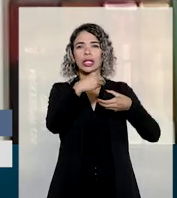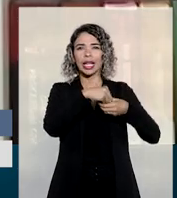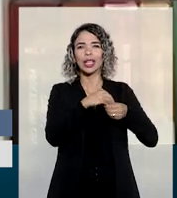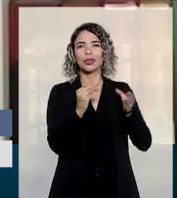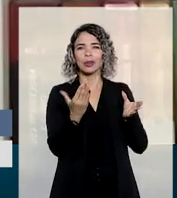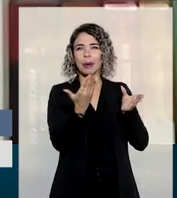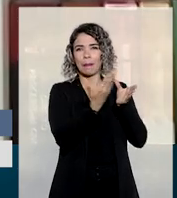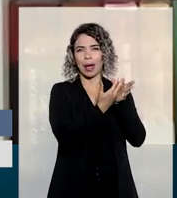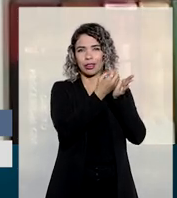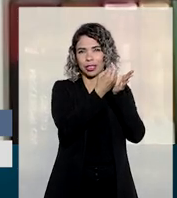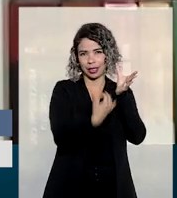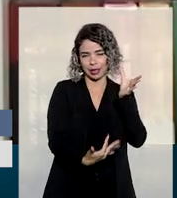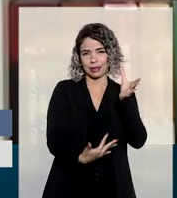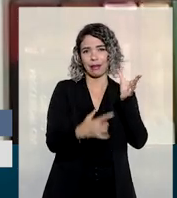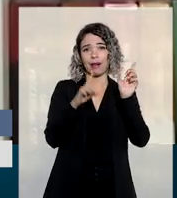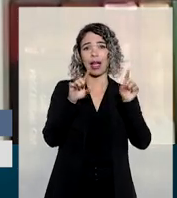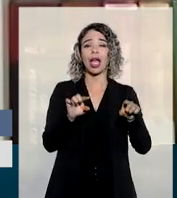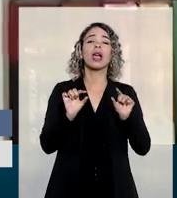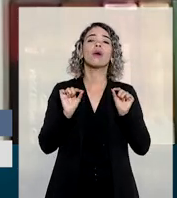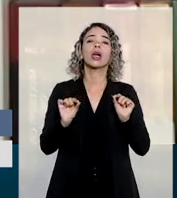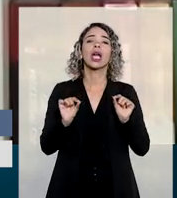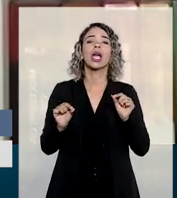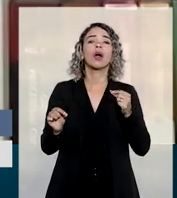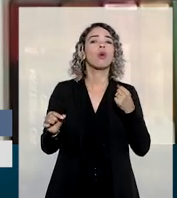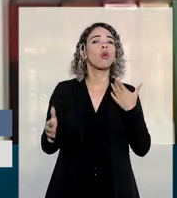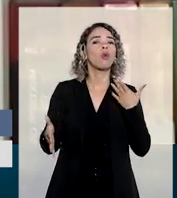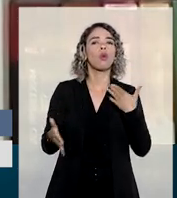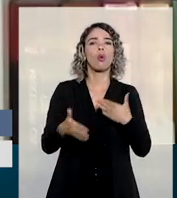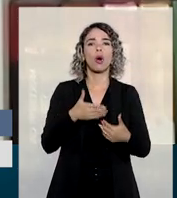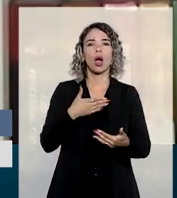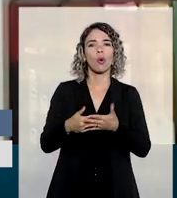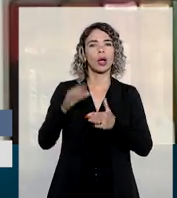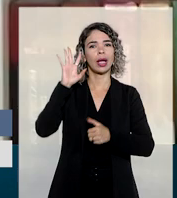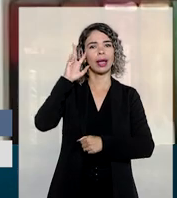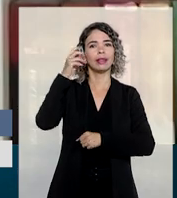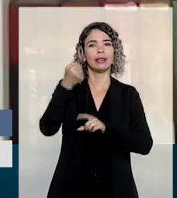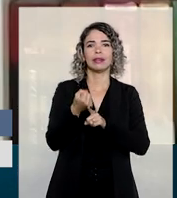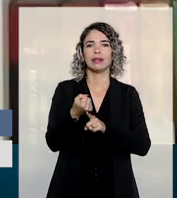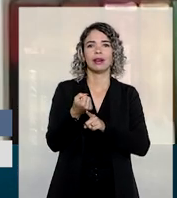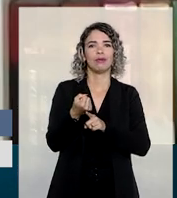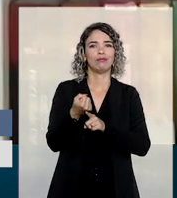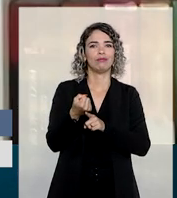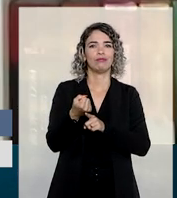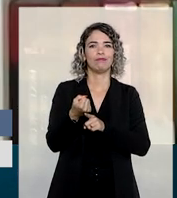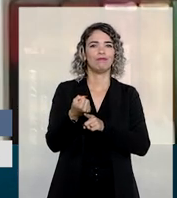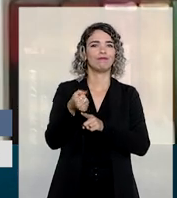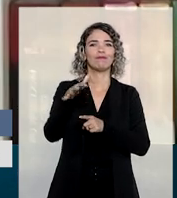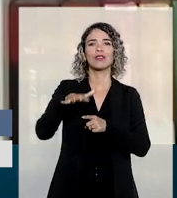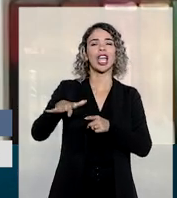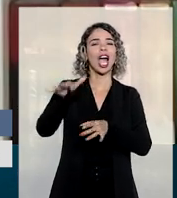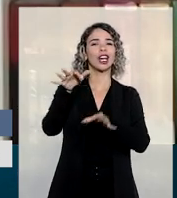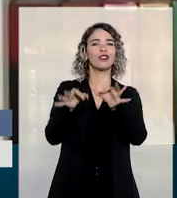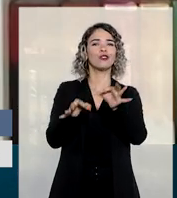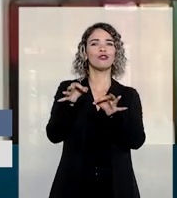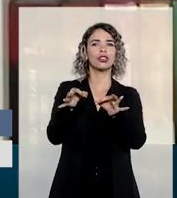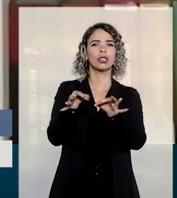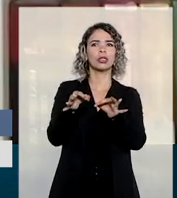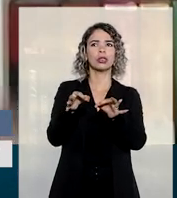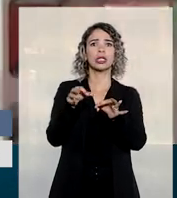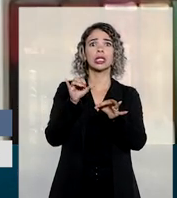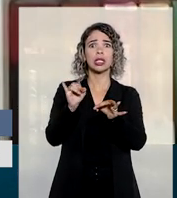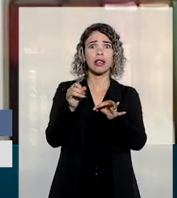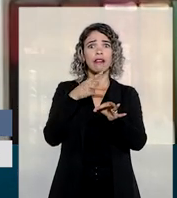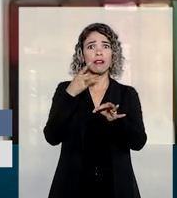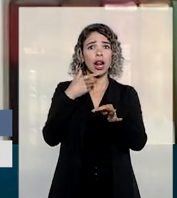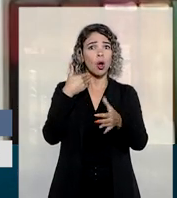de embargos de declaração, ele faz menção a qualquer decisão judicial.